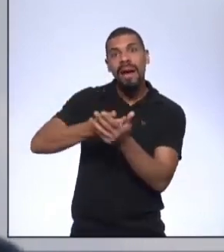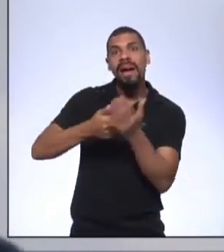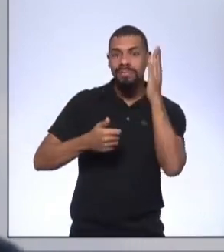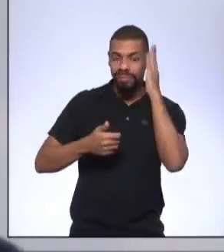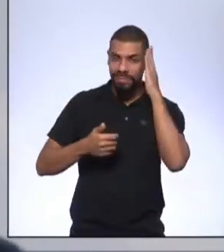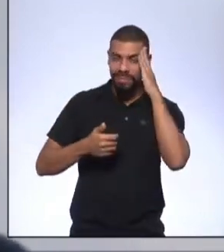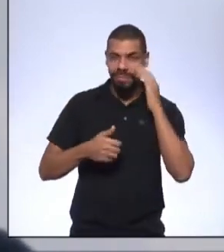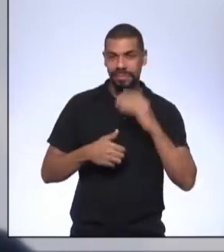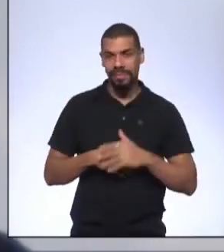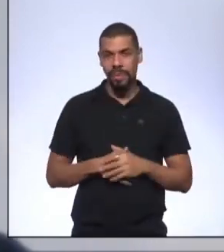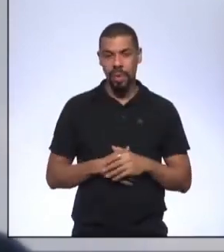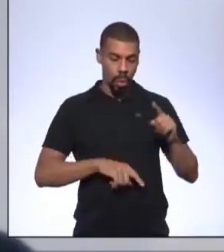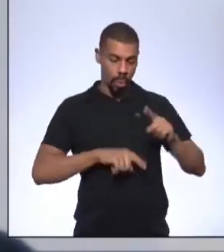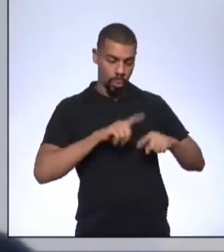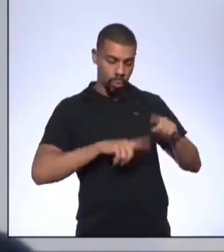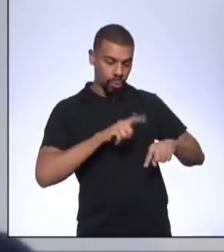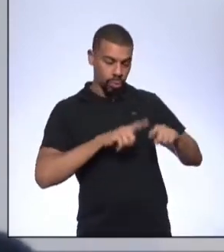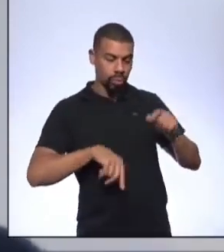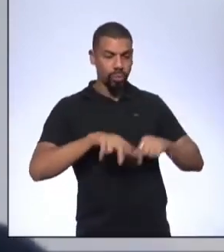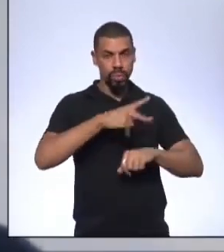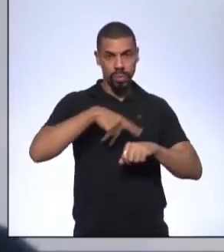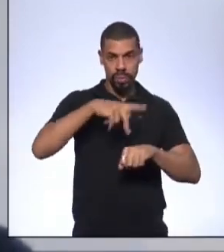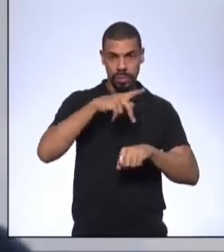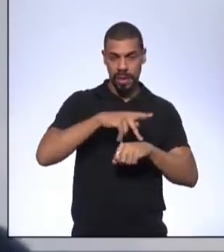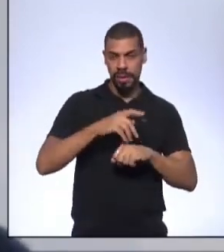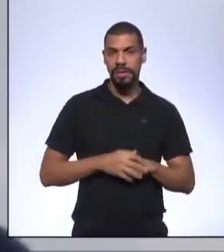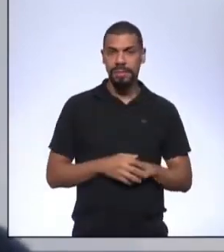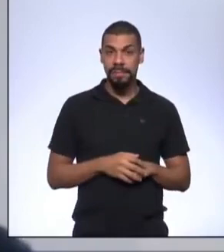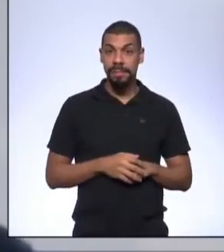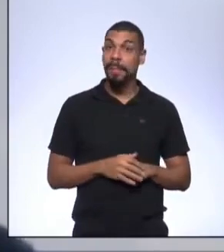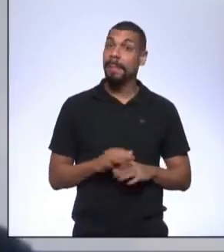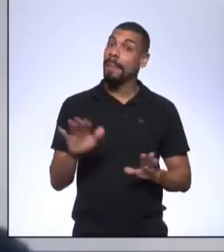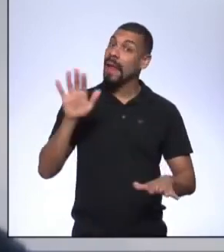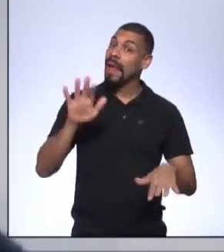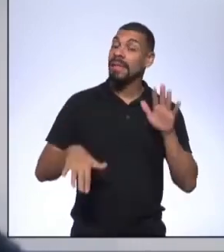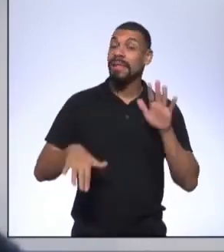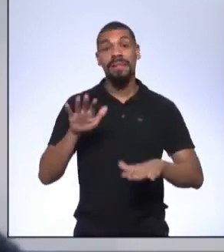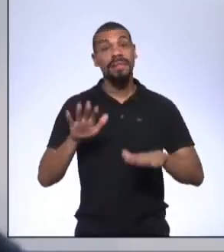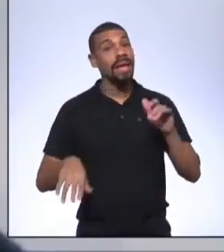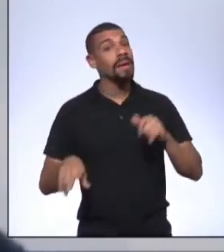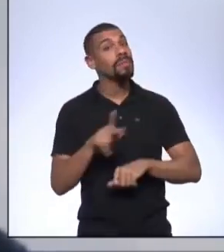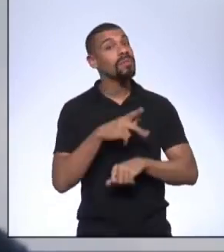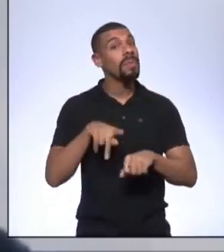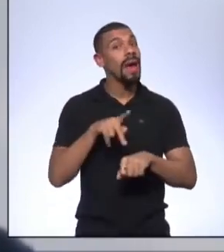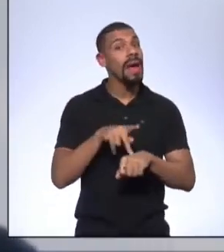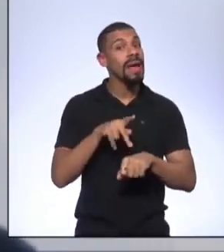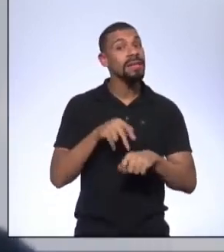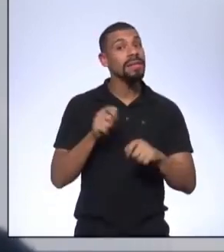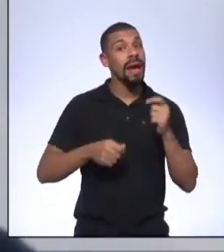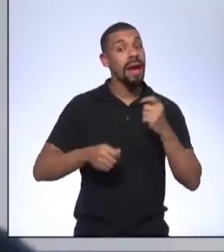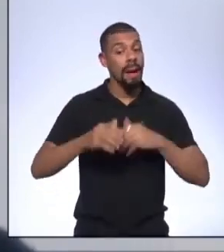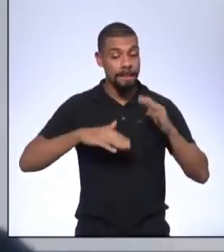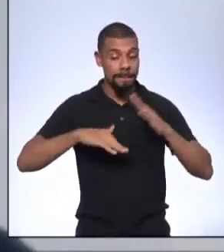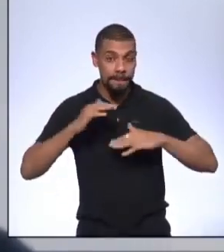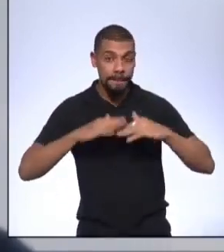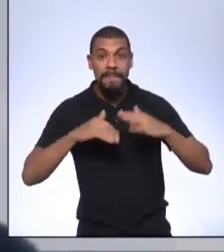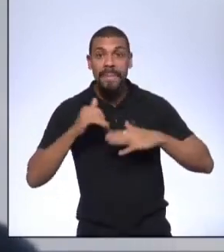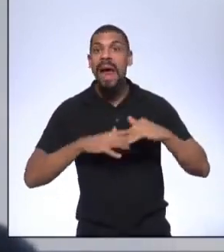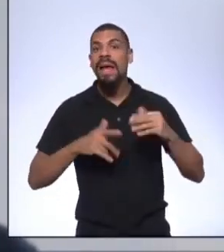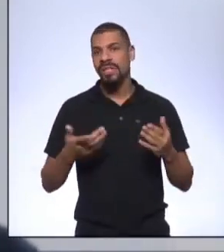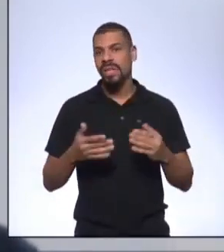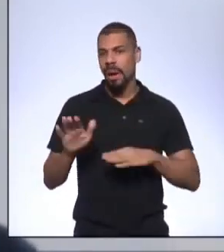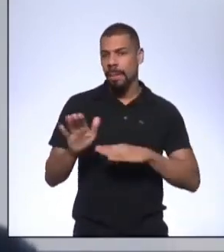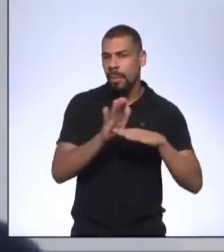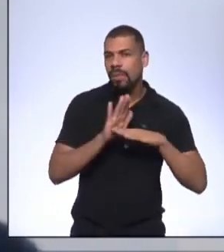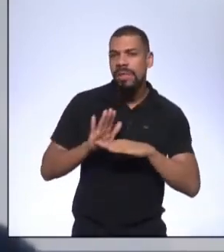produto nacional, que é mais barato. Nem sempre os países conseguem praticar esse protecionismo.